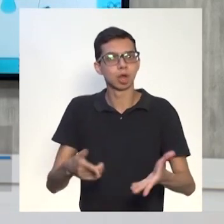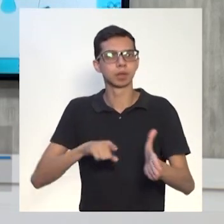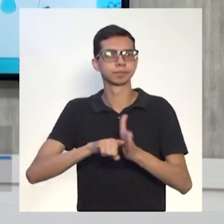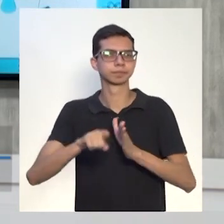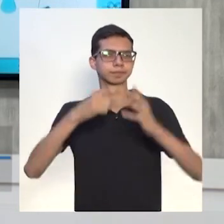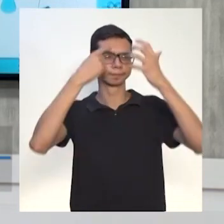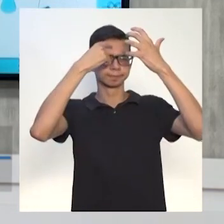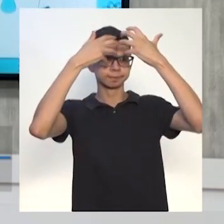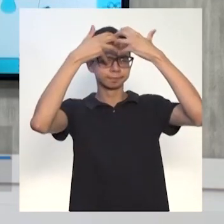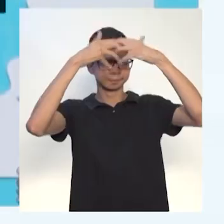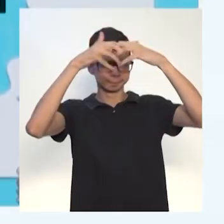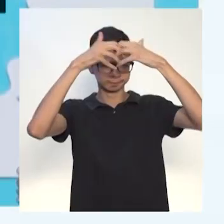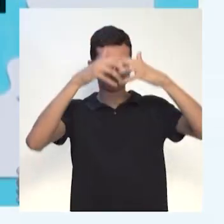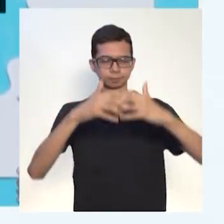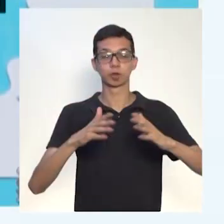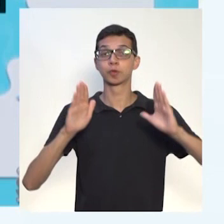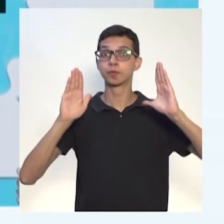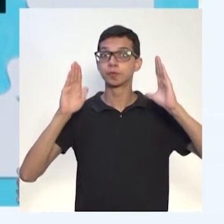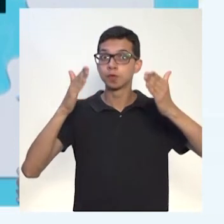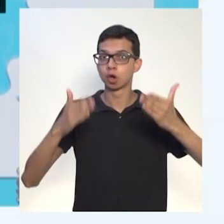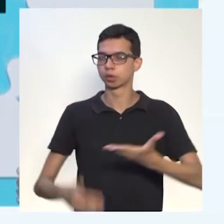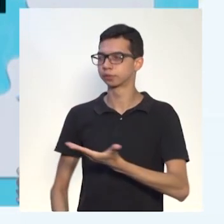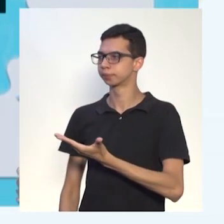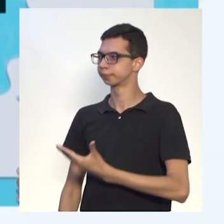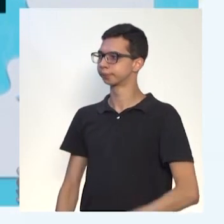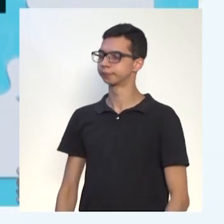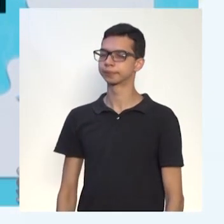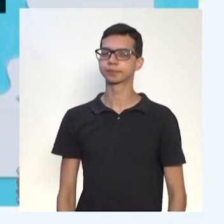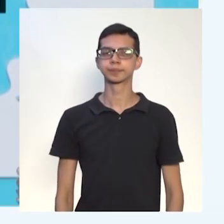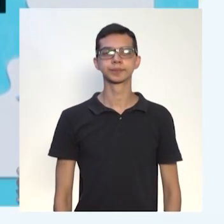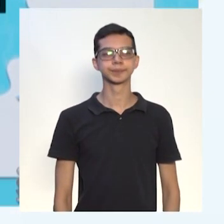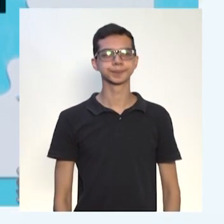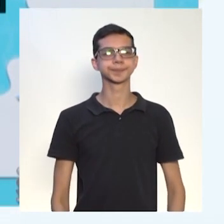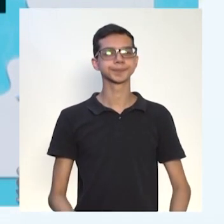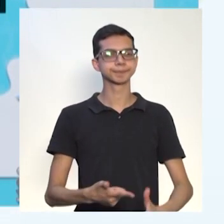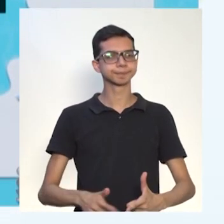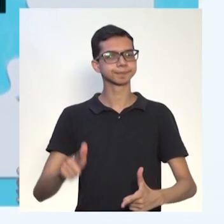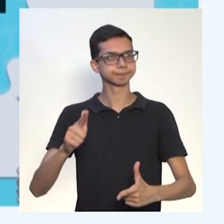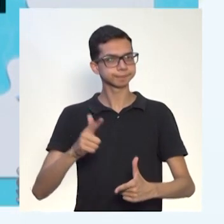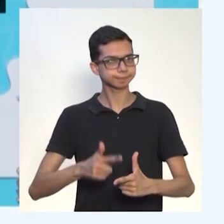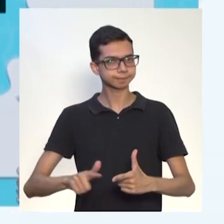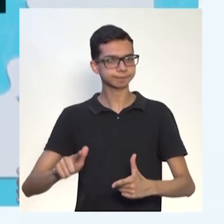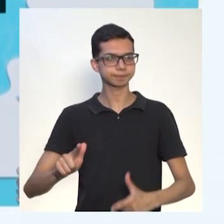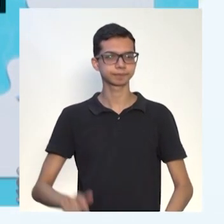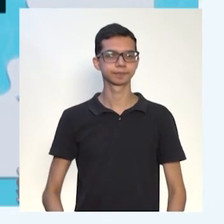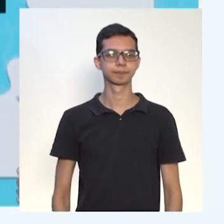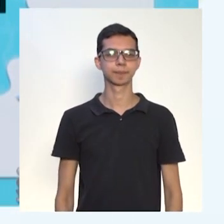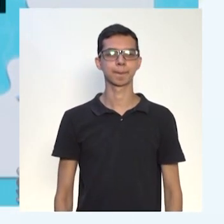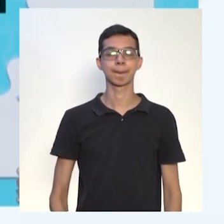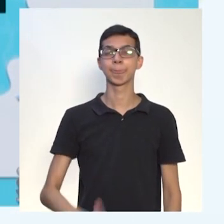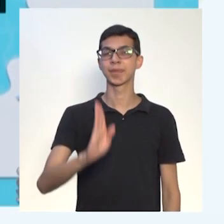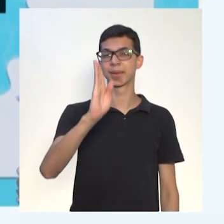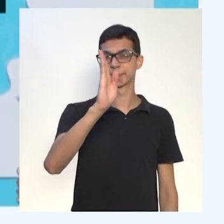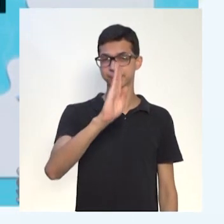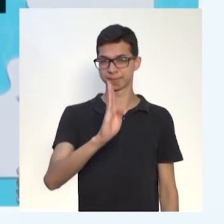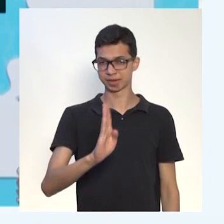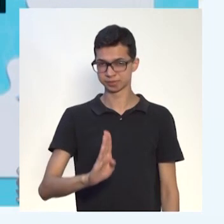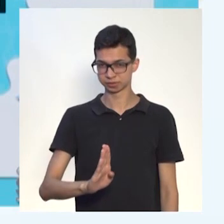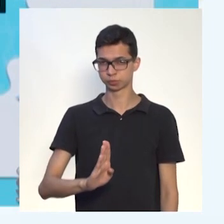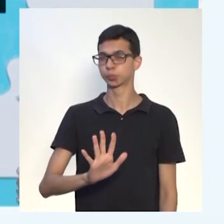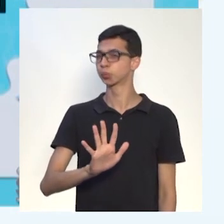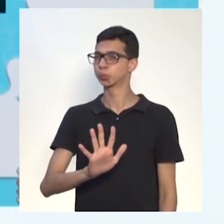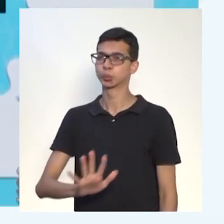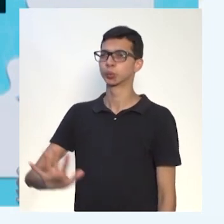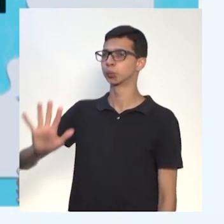ó. Problema. Nem todos os brasileiros acessam o cinema. Esse é o